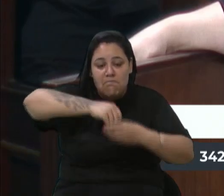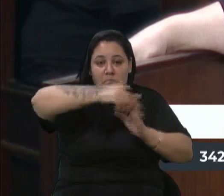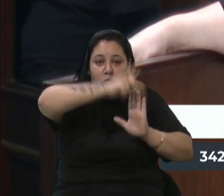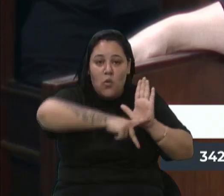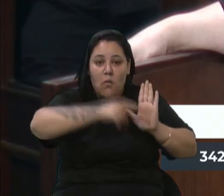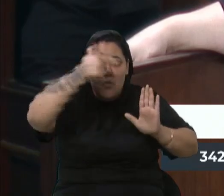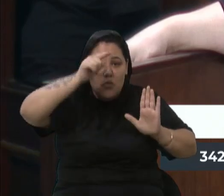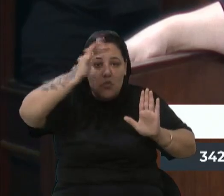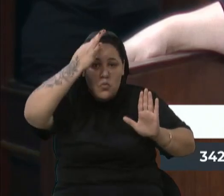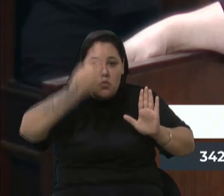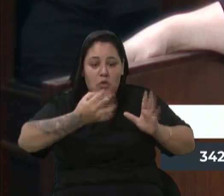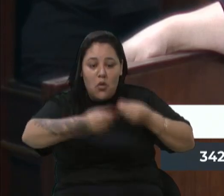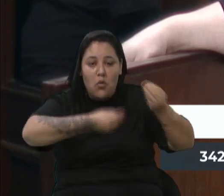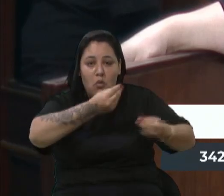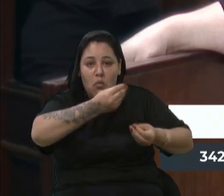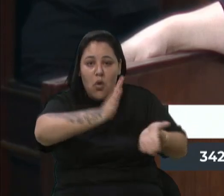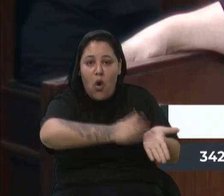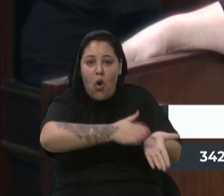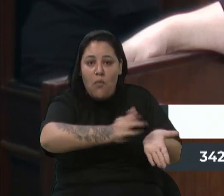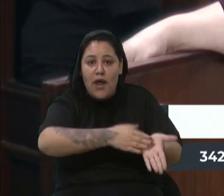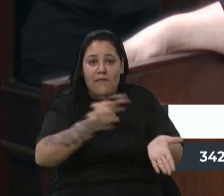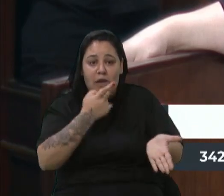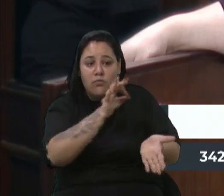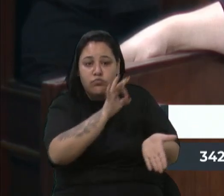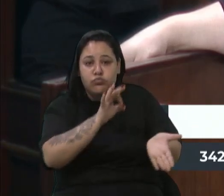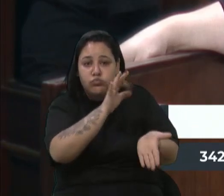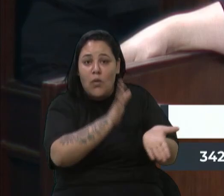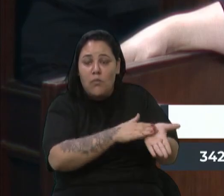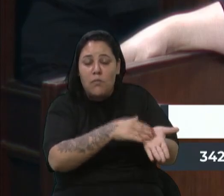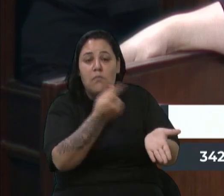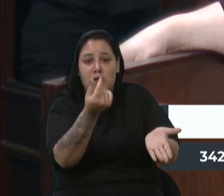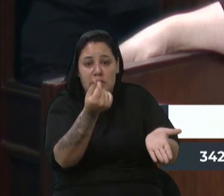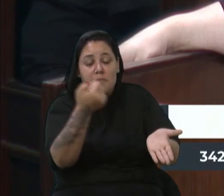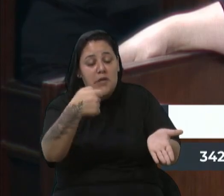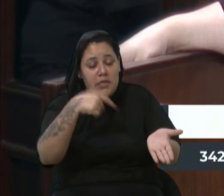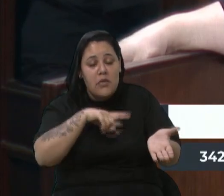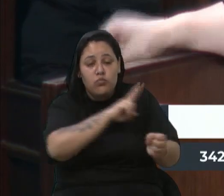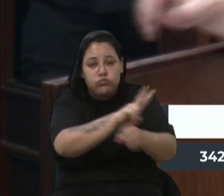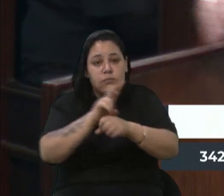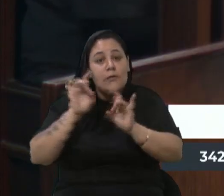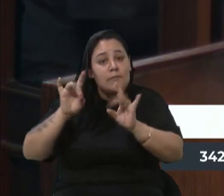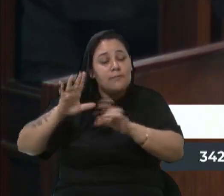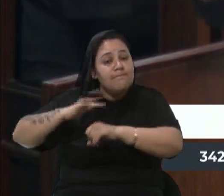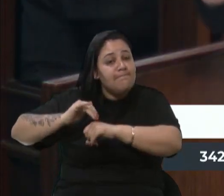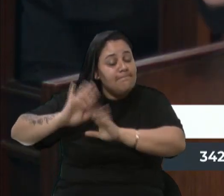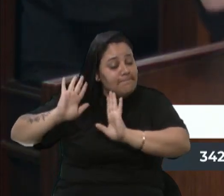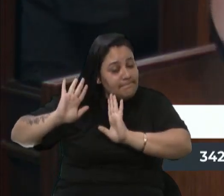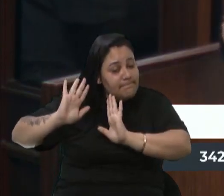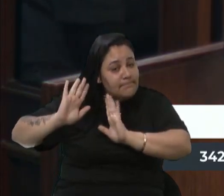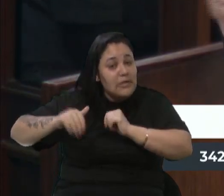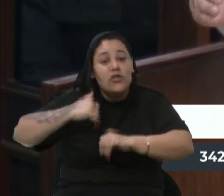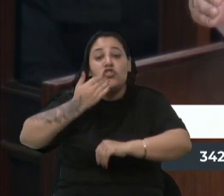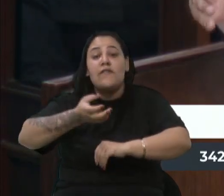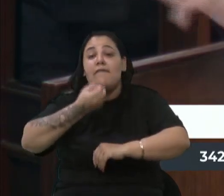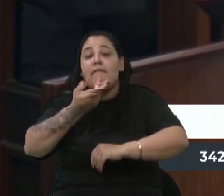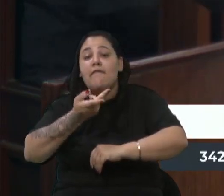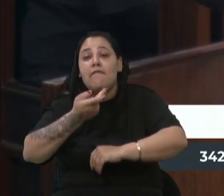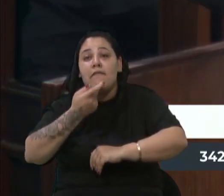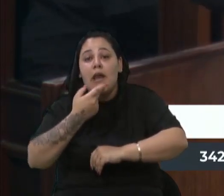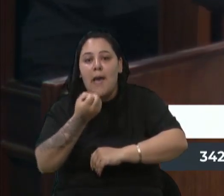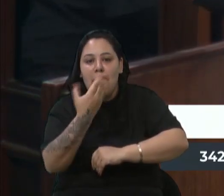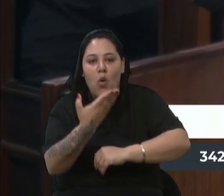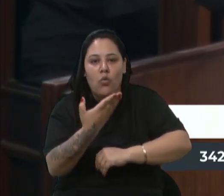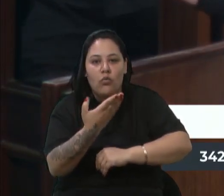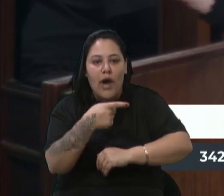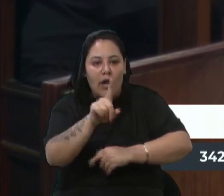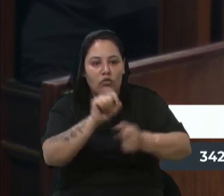cobrado. Quando a gente fala em tarifa e cobrança, tem que ter um cuidado especial, porque não adianta dizer, vai ser bom se daqui a pouco tu faz 10 quilômetros, o cara te